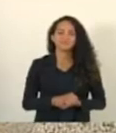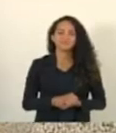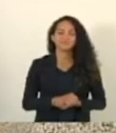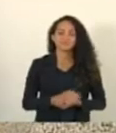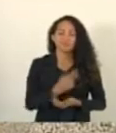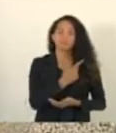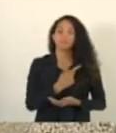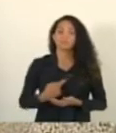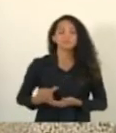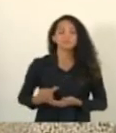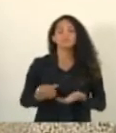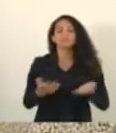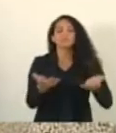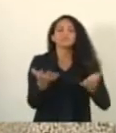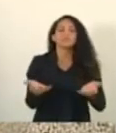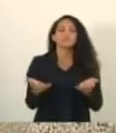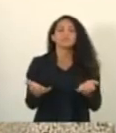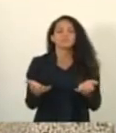Senhor presidente, eu quero